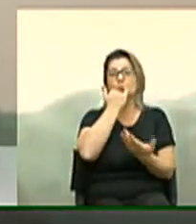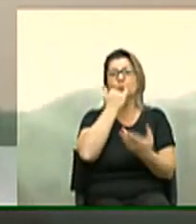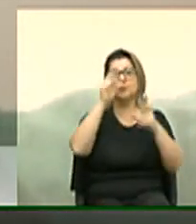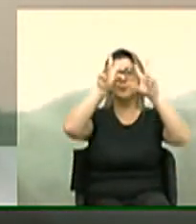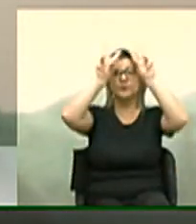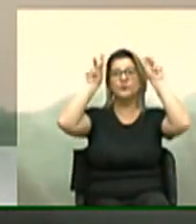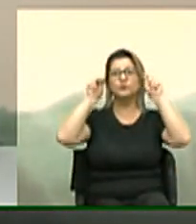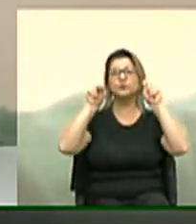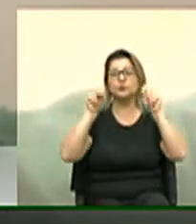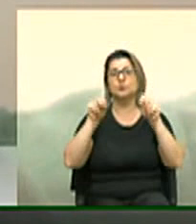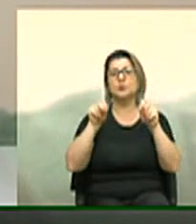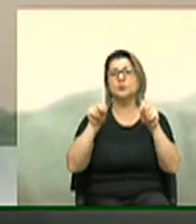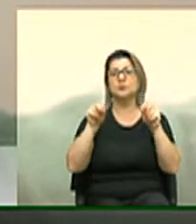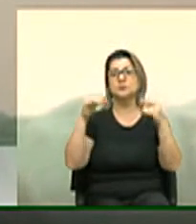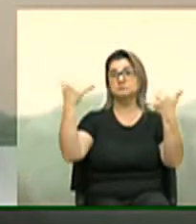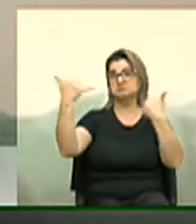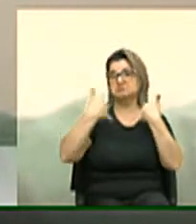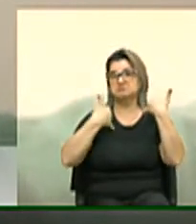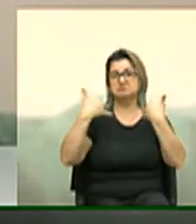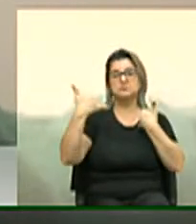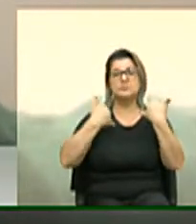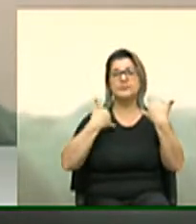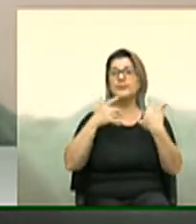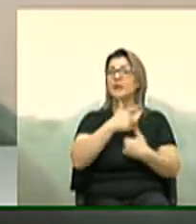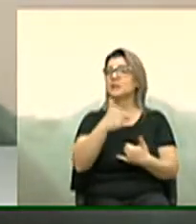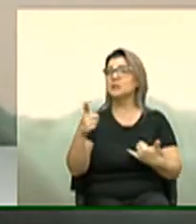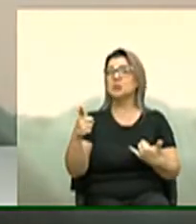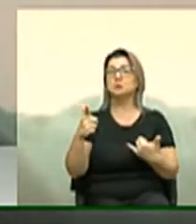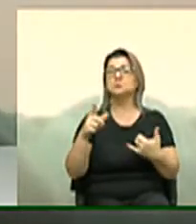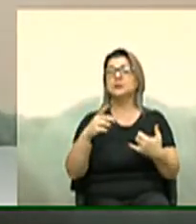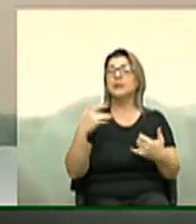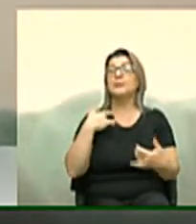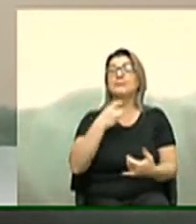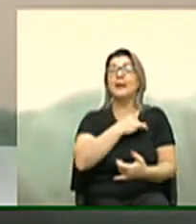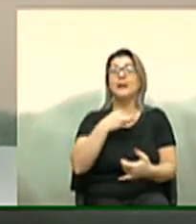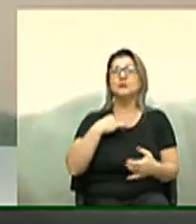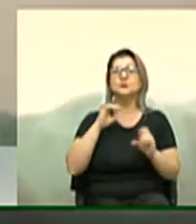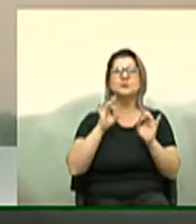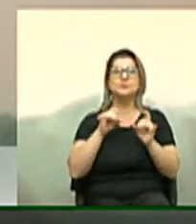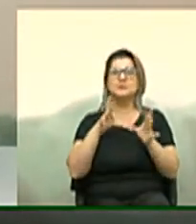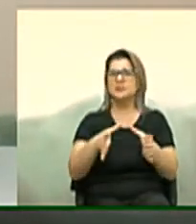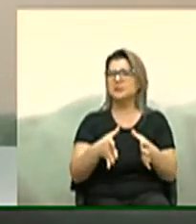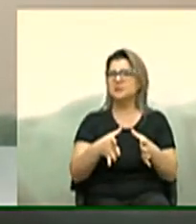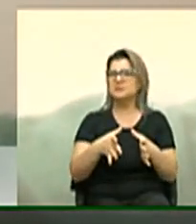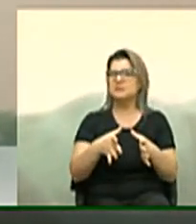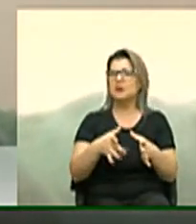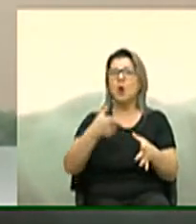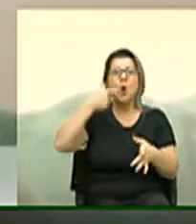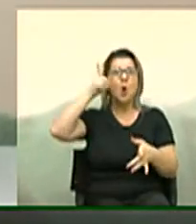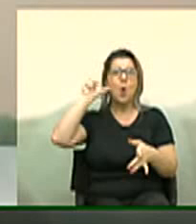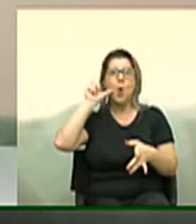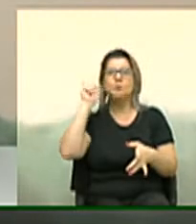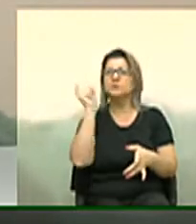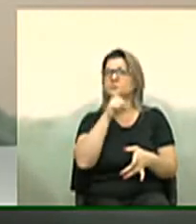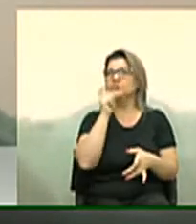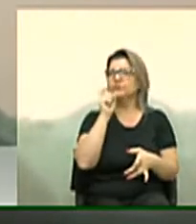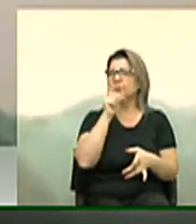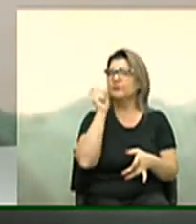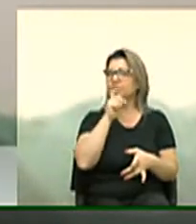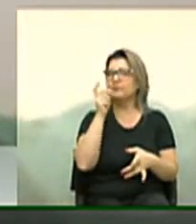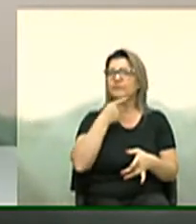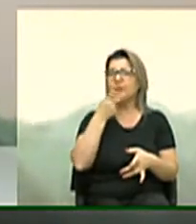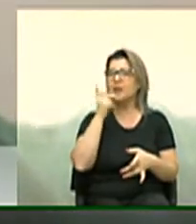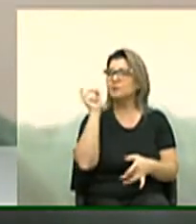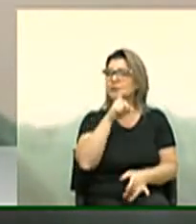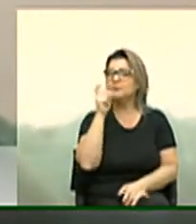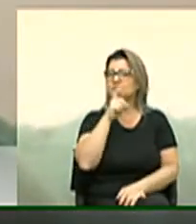trouxe é de que nós não temos médicos especialistas. Foi desmentido ontem numa reunião com o deputado Thiago Simon, com o